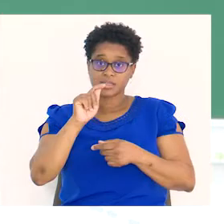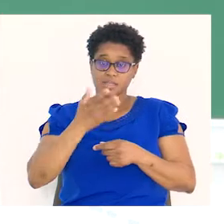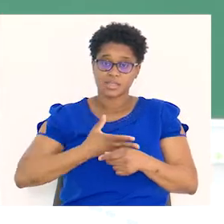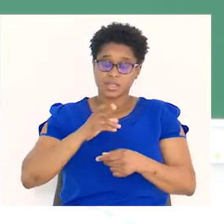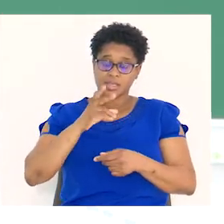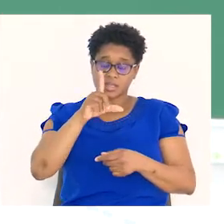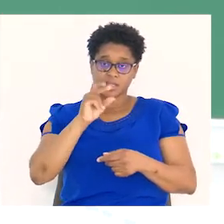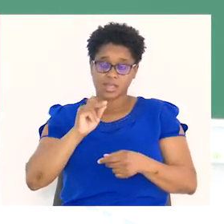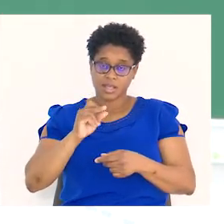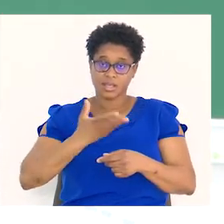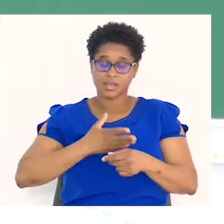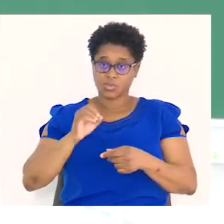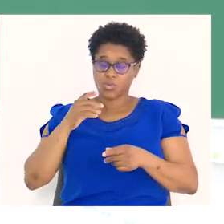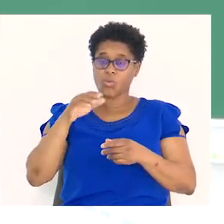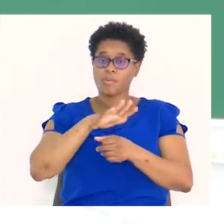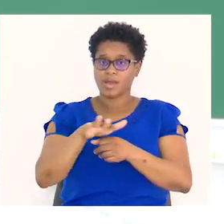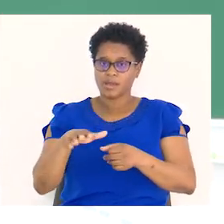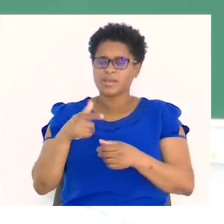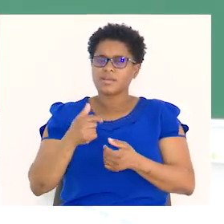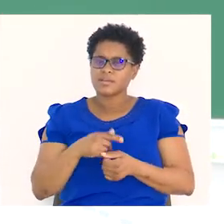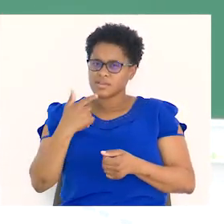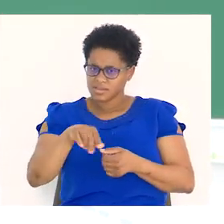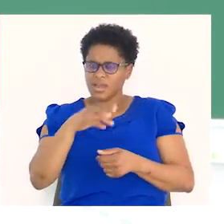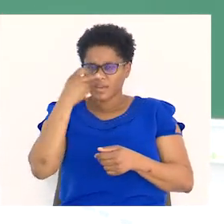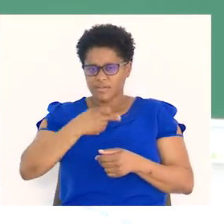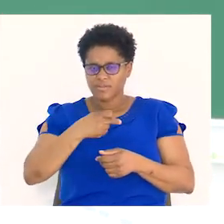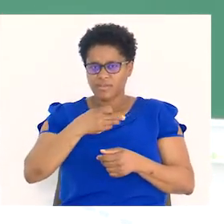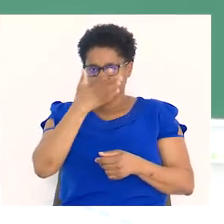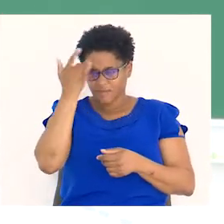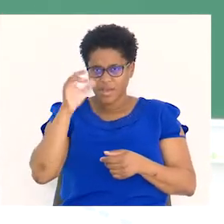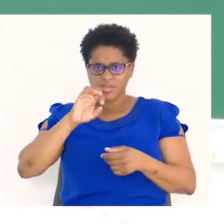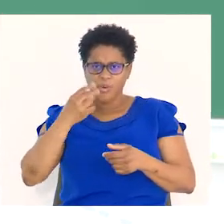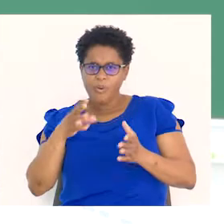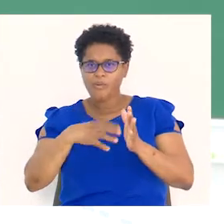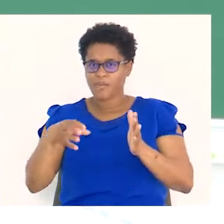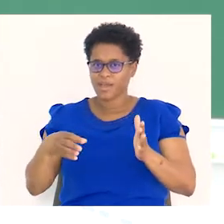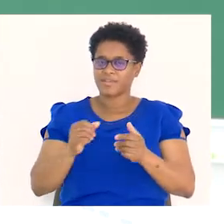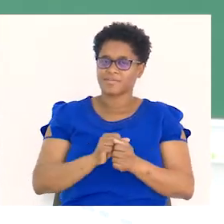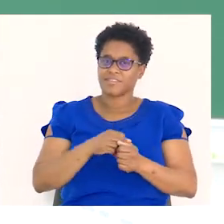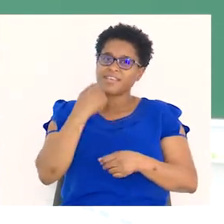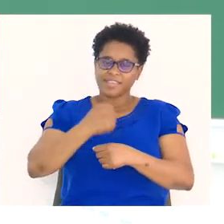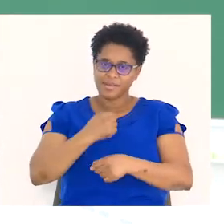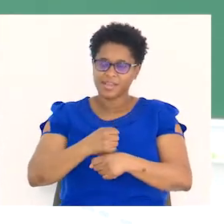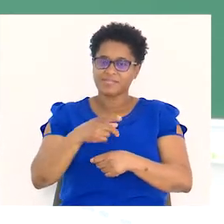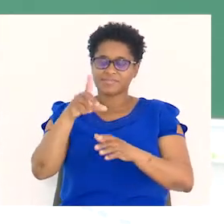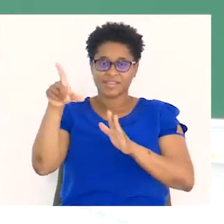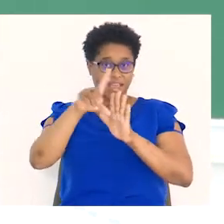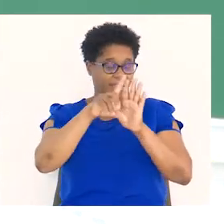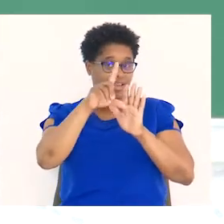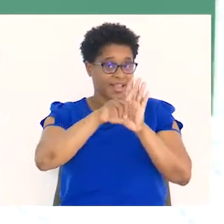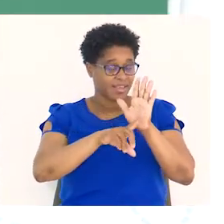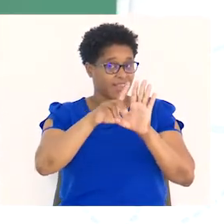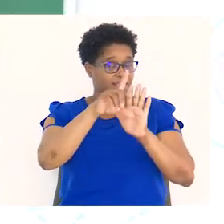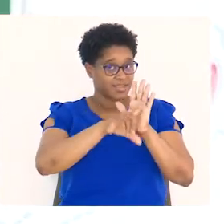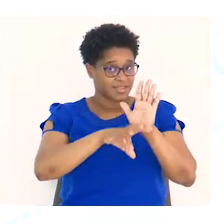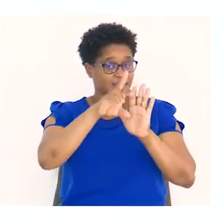captando? Está ficando fácil ou está complicado? É trabalhando a linha de regras que tu vais lá chegar.